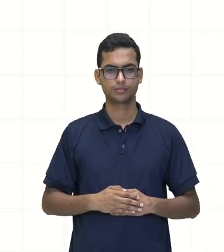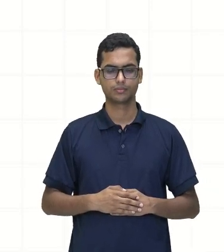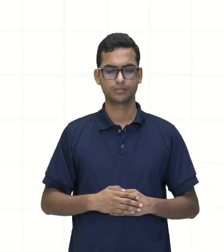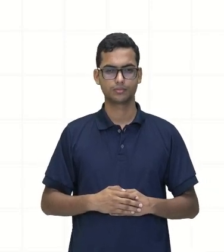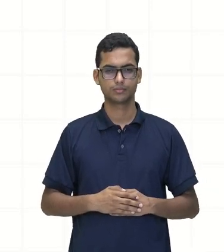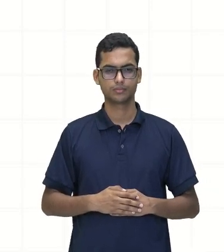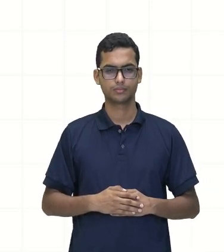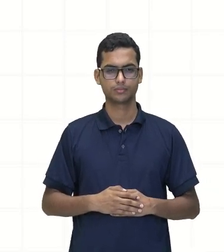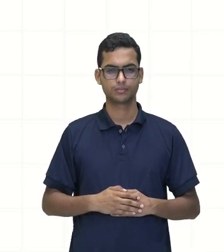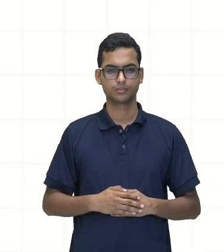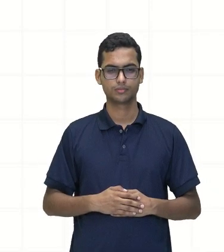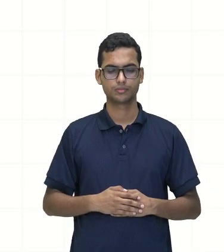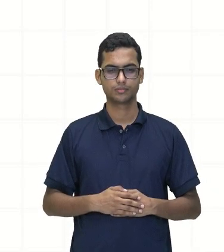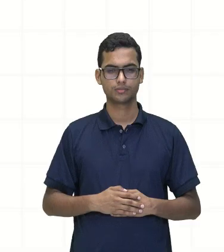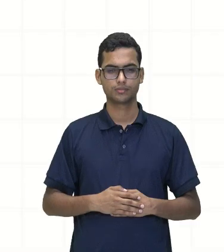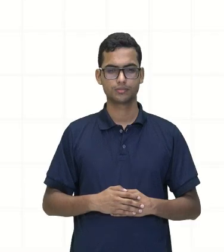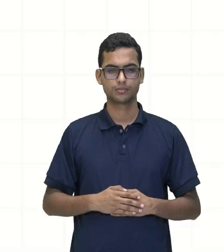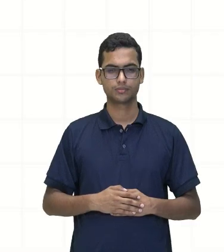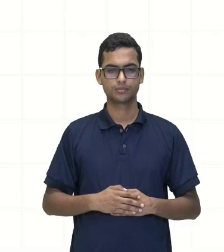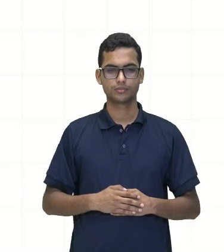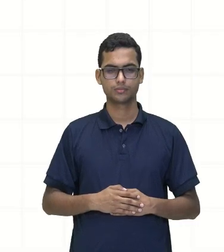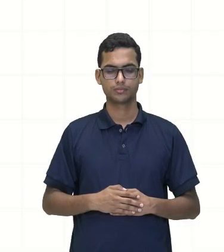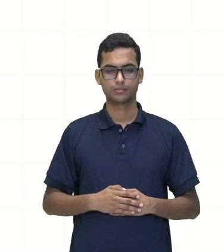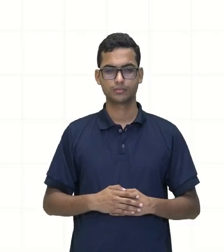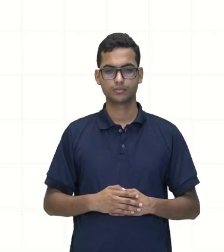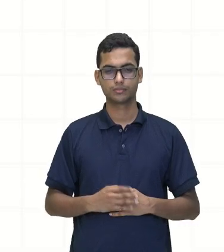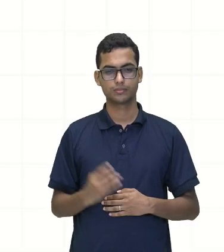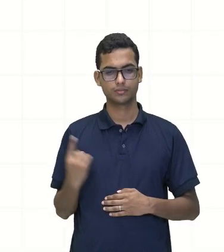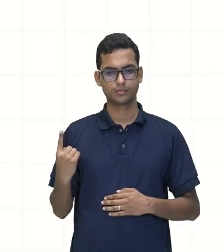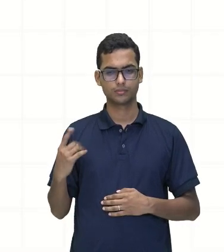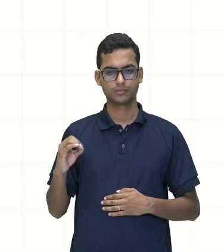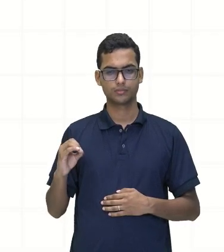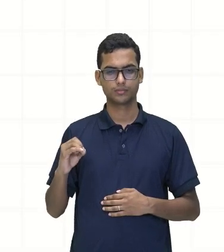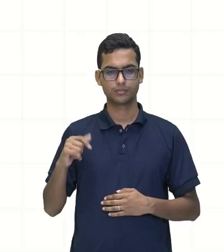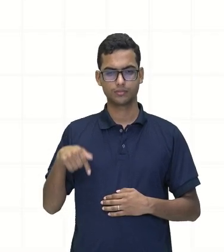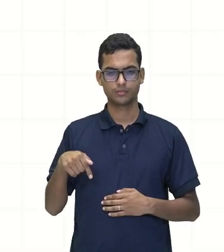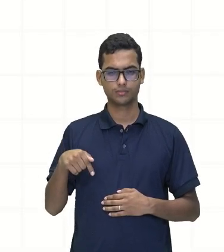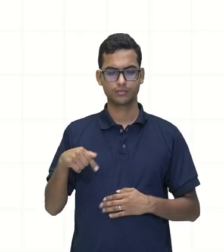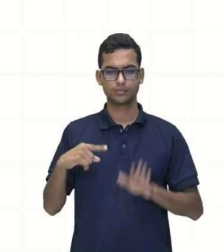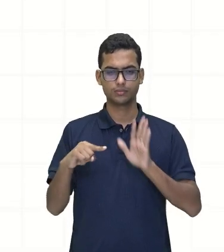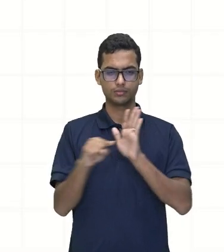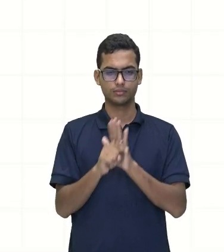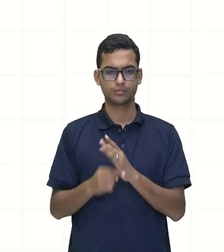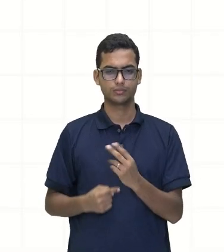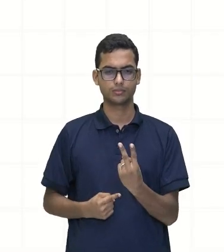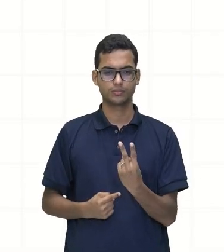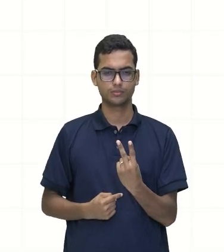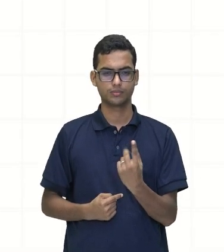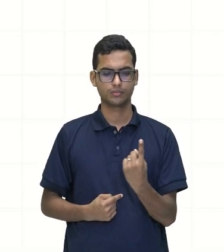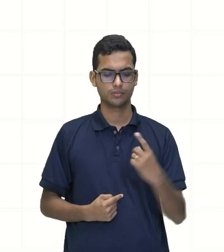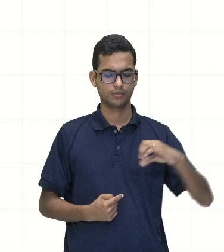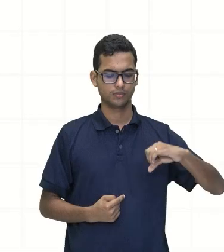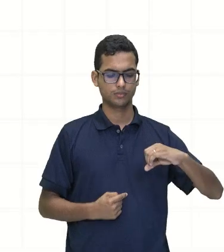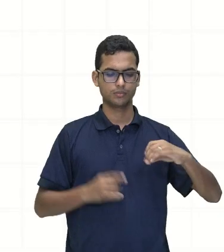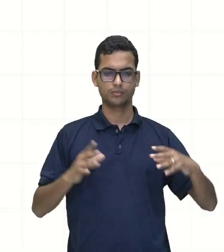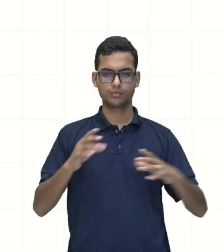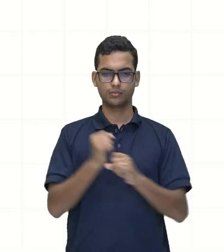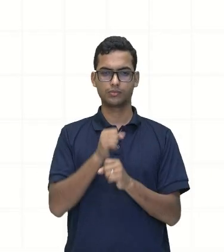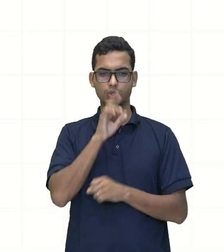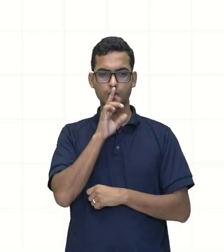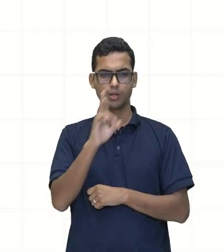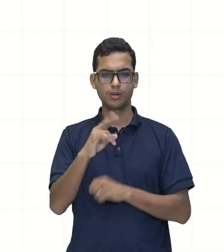ficar no saldo, né, negativo de 112. Porém, depois eu depositou,